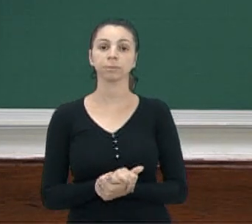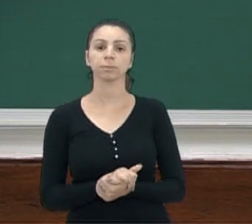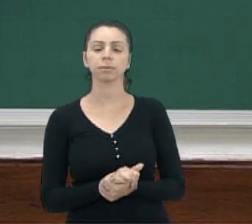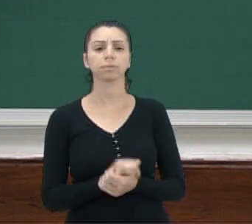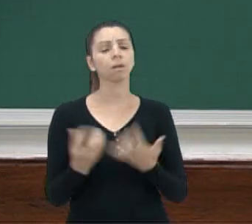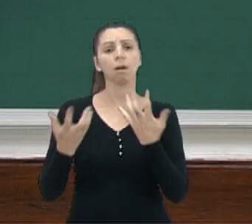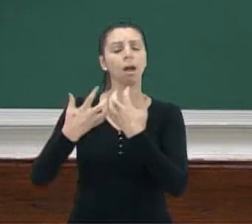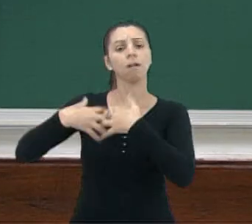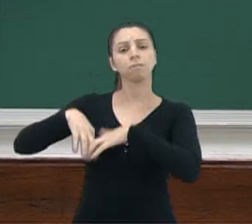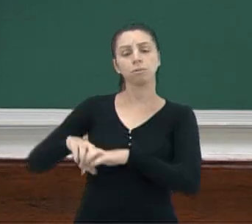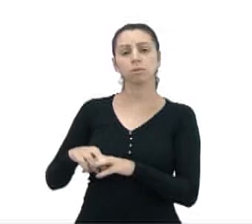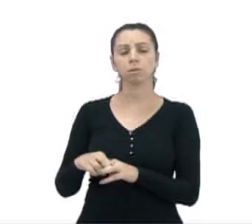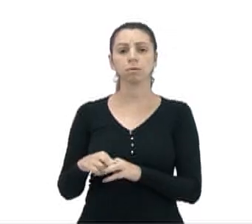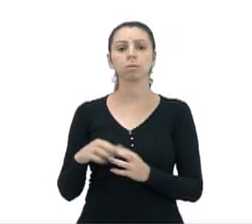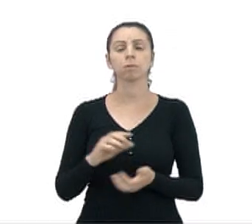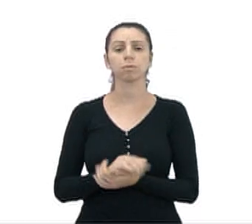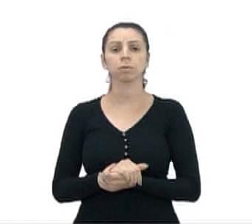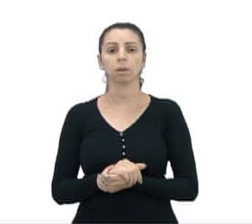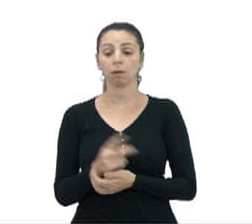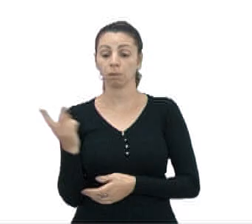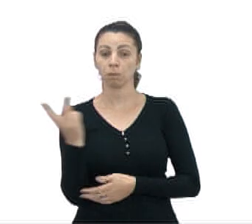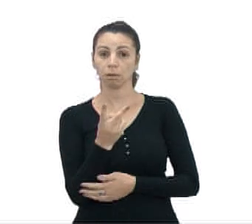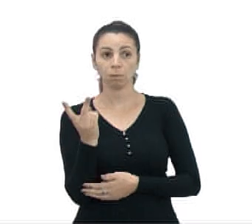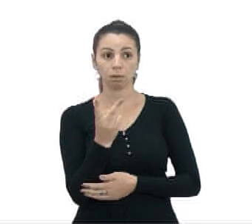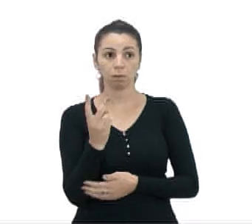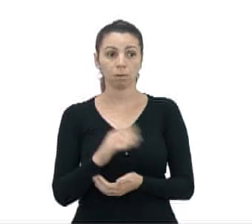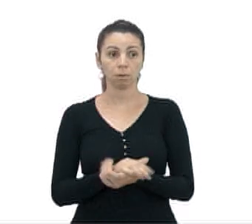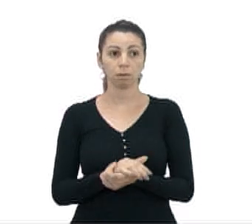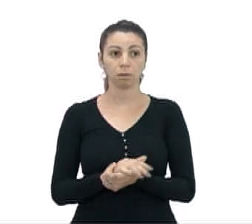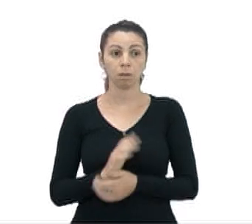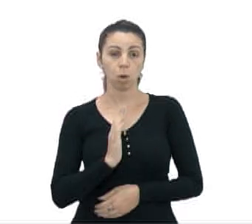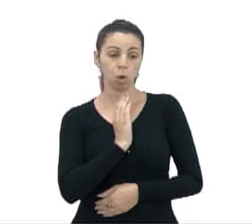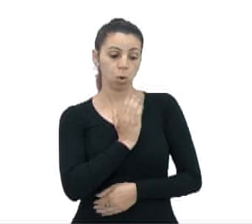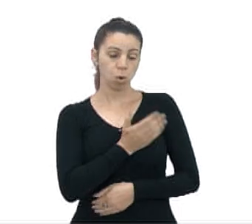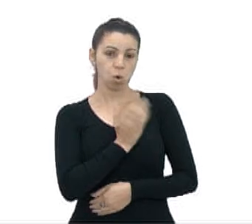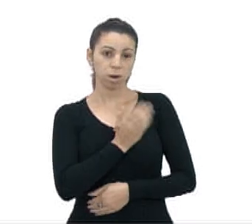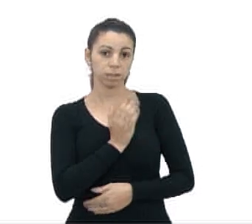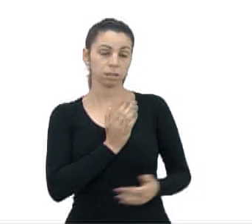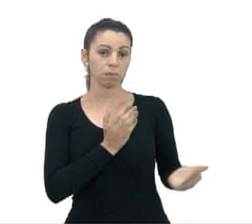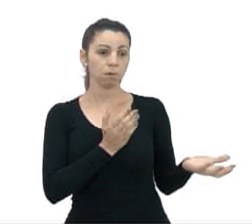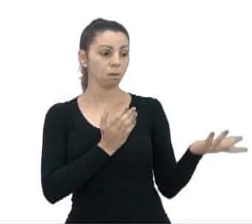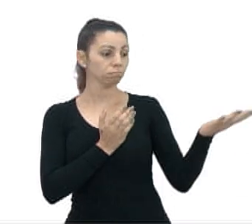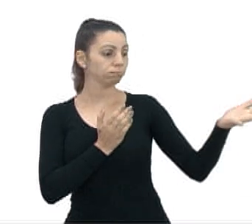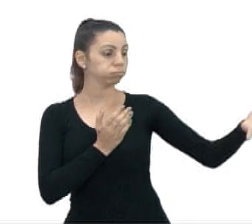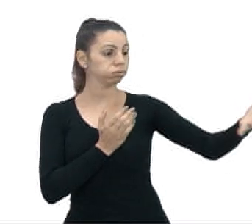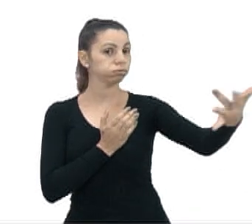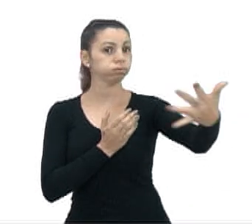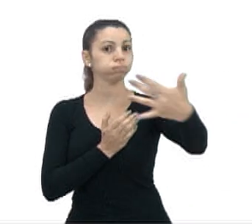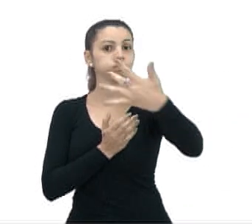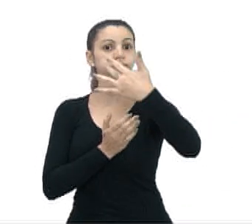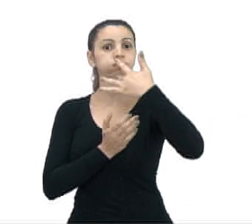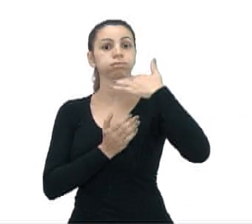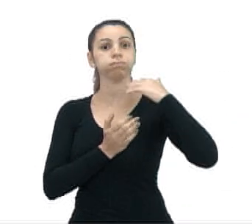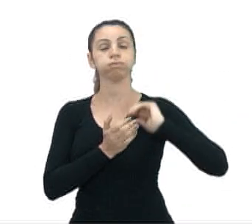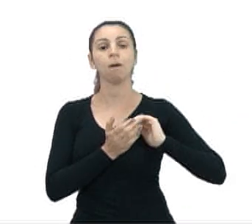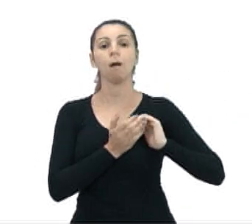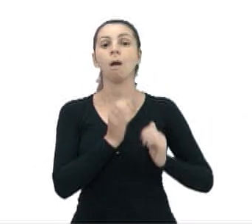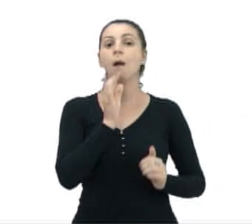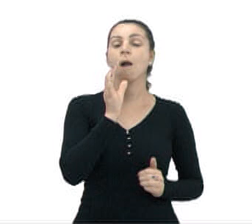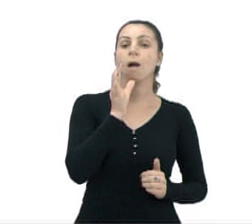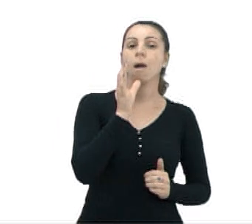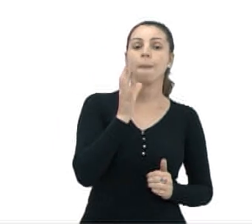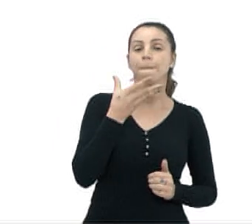Qual a função dos dois pontos no trecho? Encha seu coração de tudo o que há de melhor: amor,